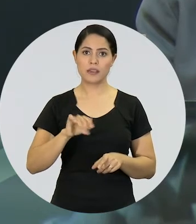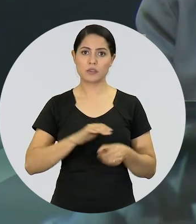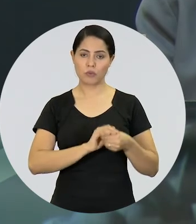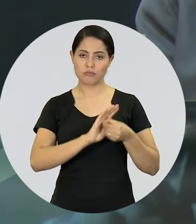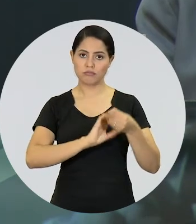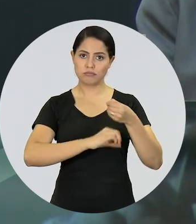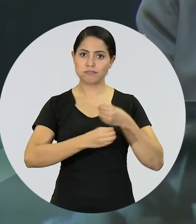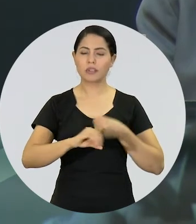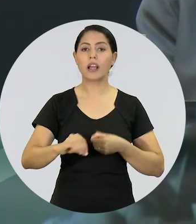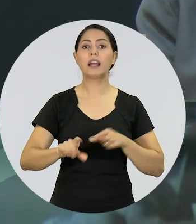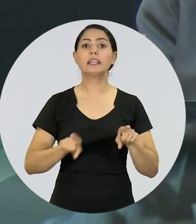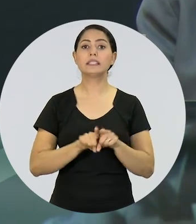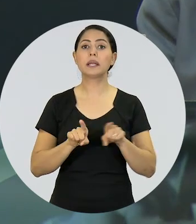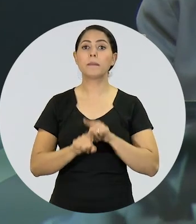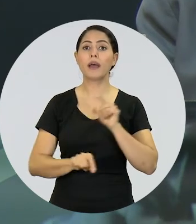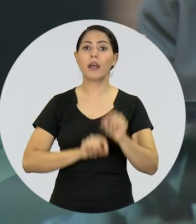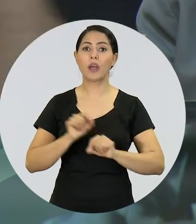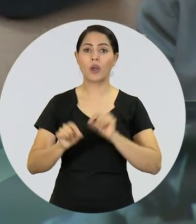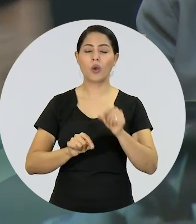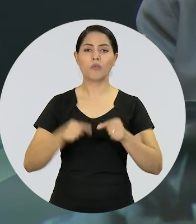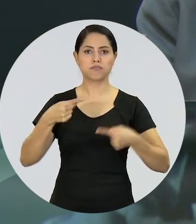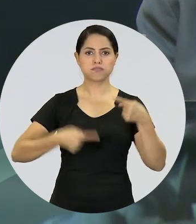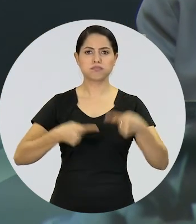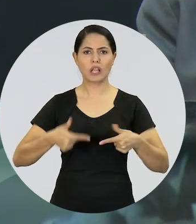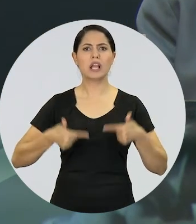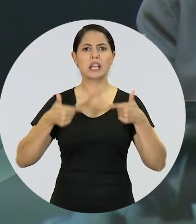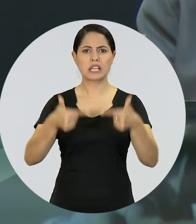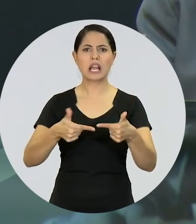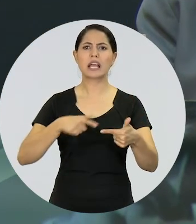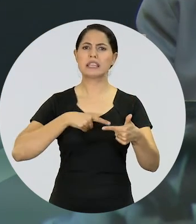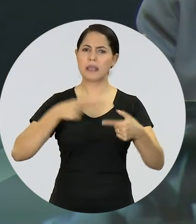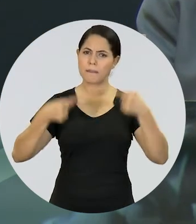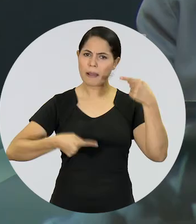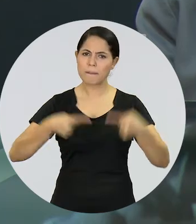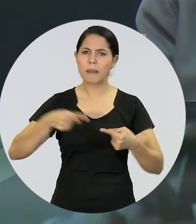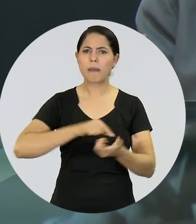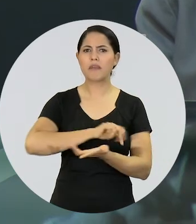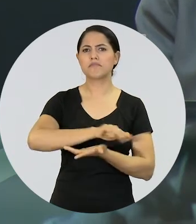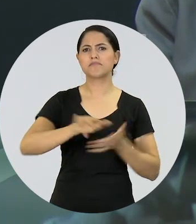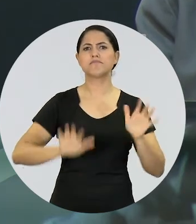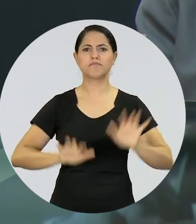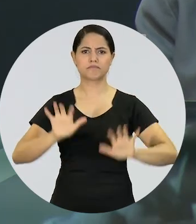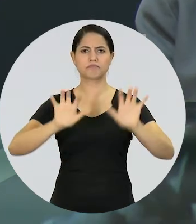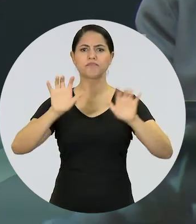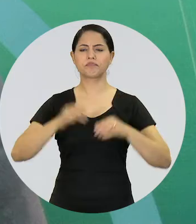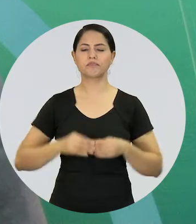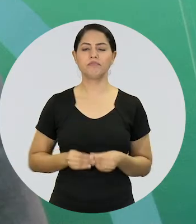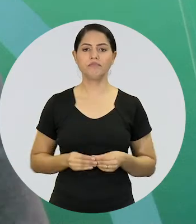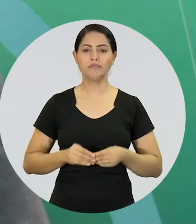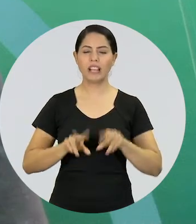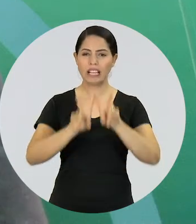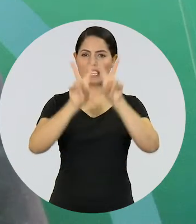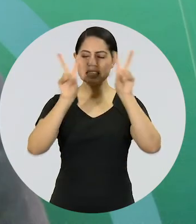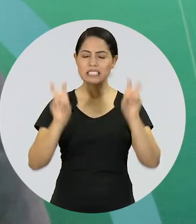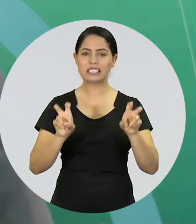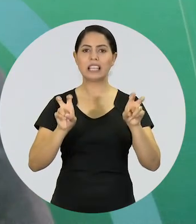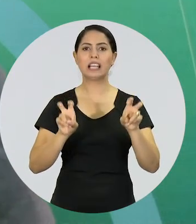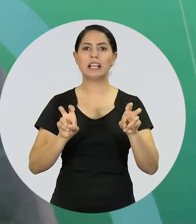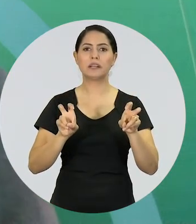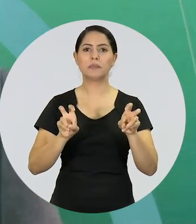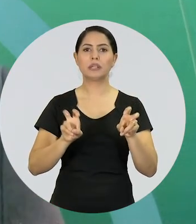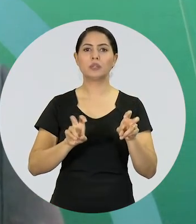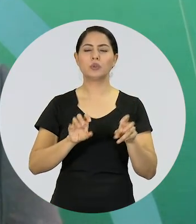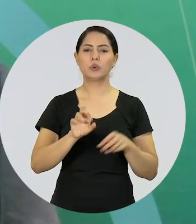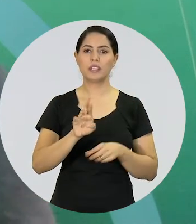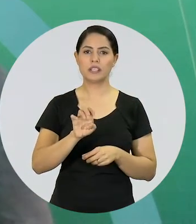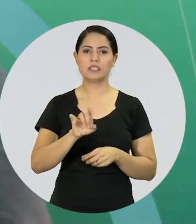a expectativa de grandes resultados a partir dos debates promovidos entre os setores. A questão do resíduos sólidos, a